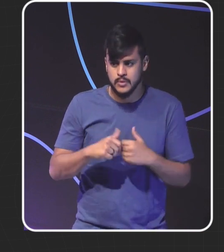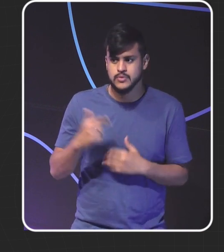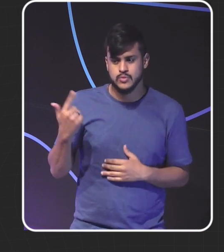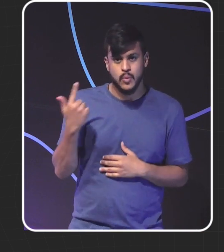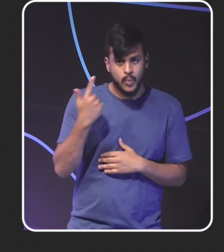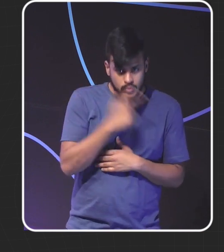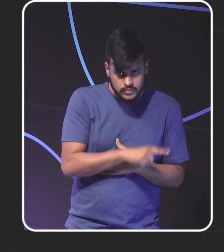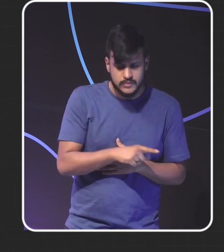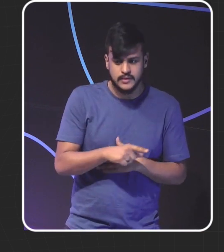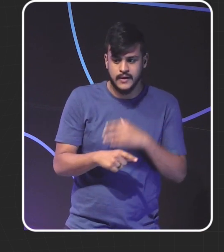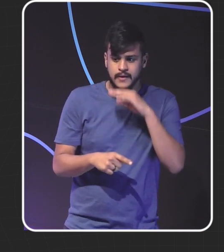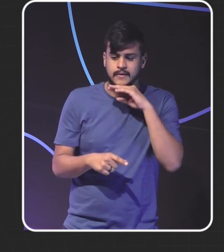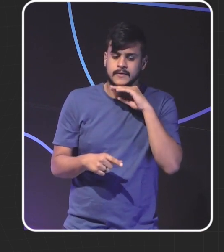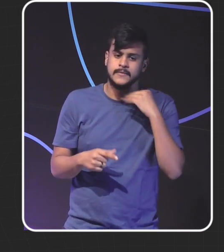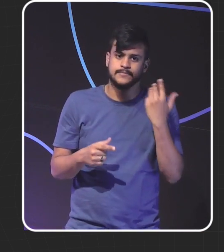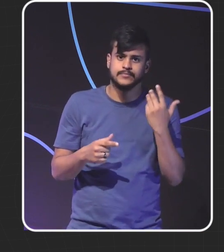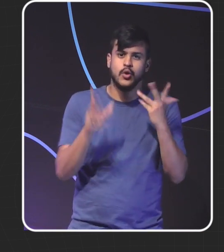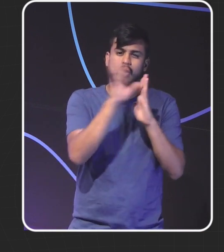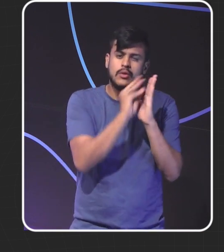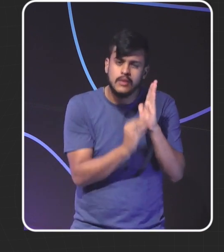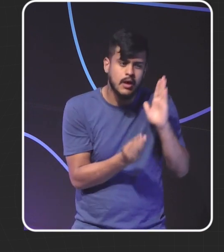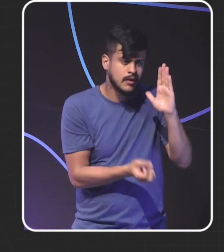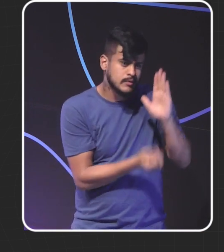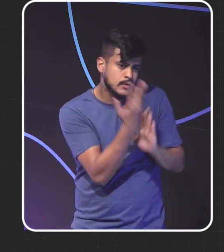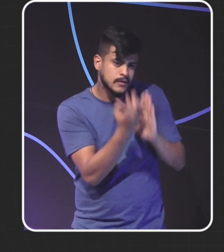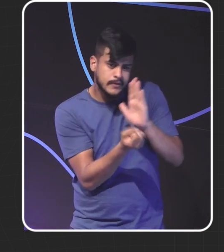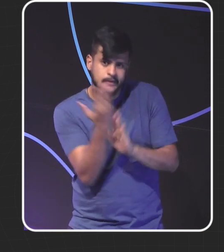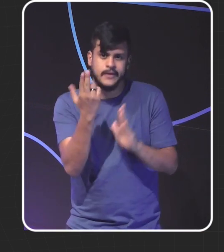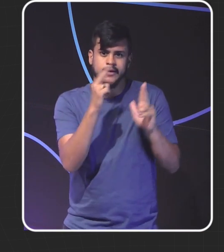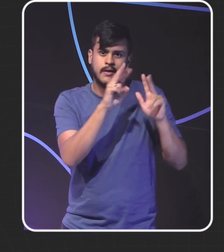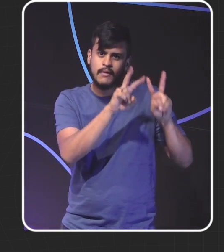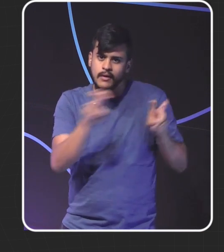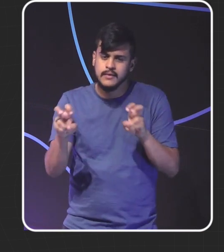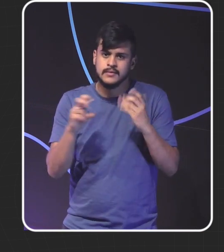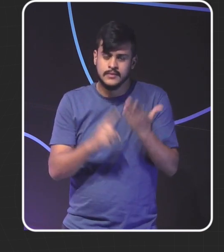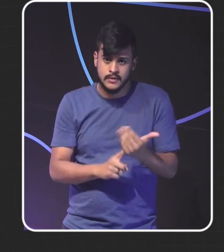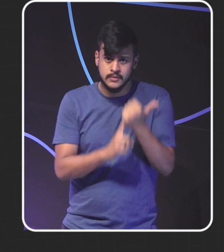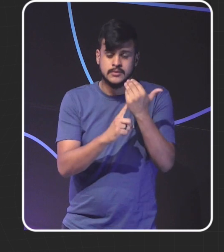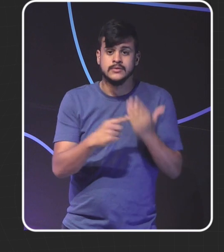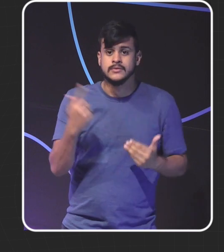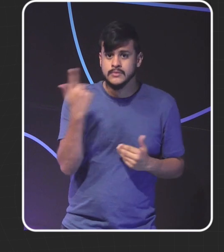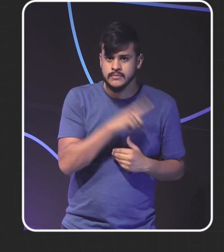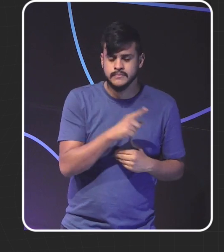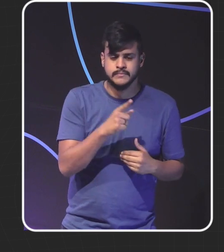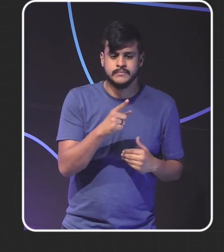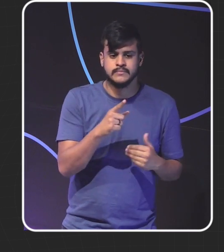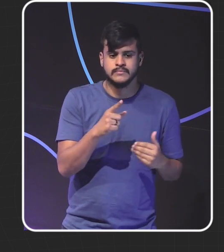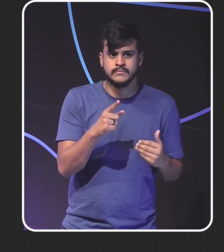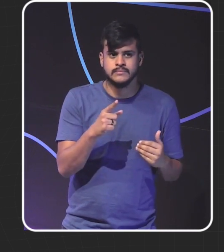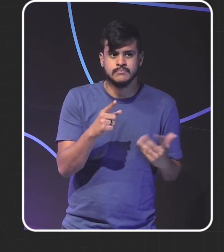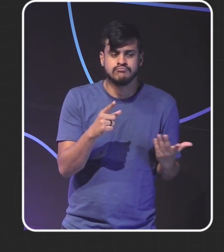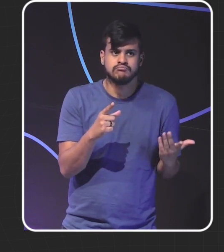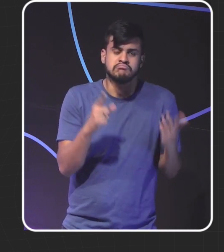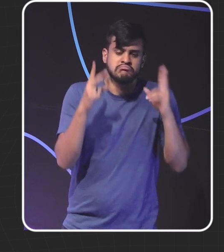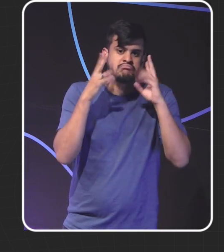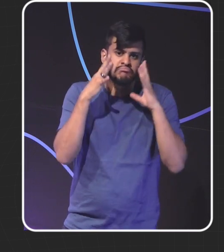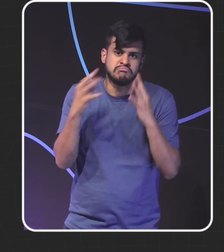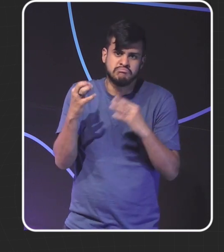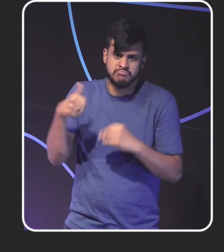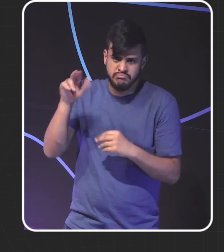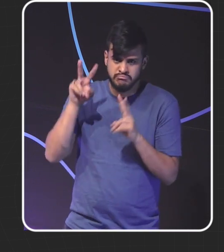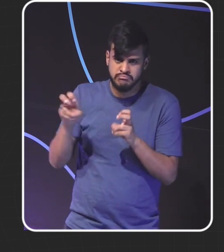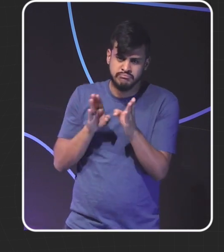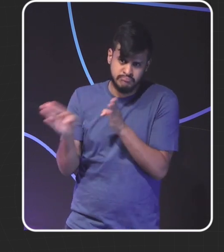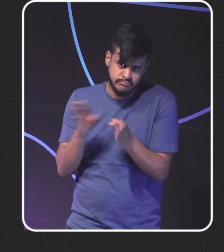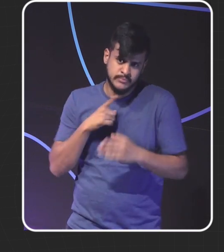produção de conteúdos, artefatos tecnológicos, levar uma consideração maior nesse aspecto da